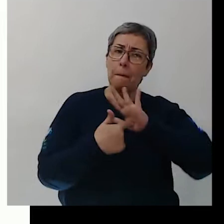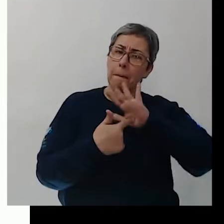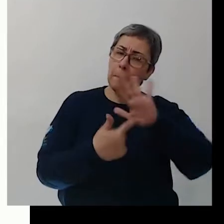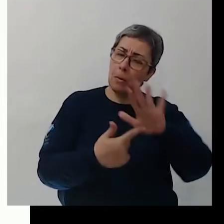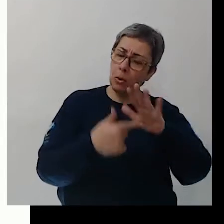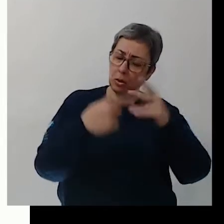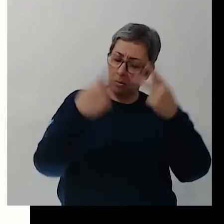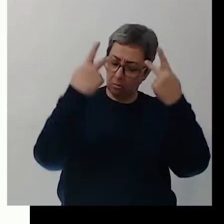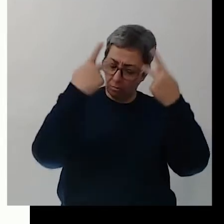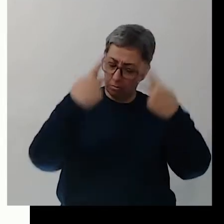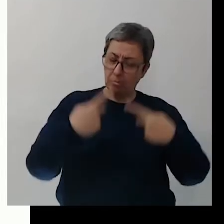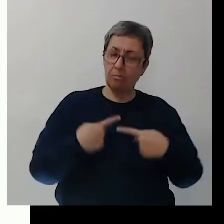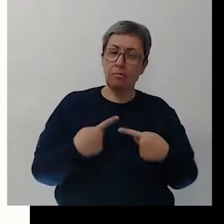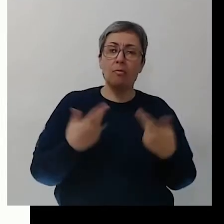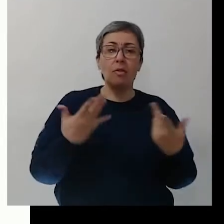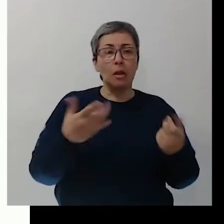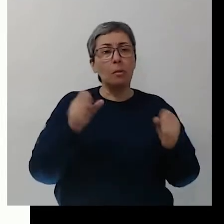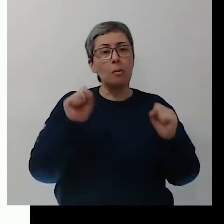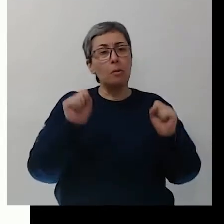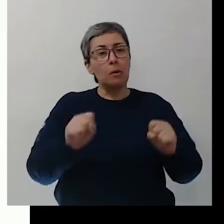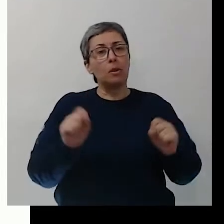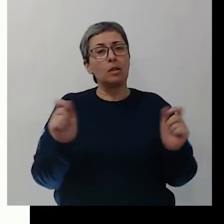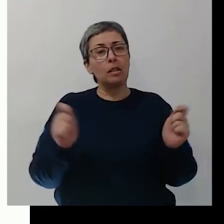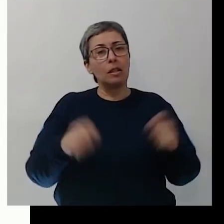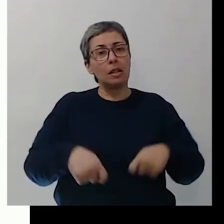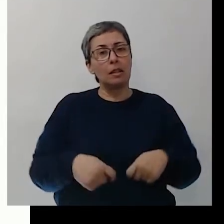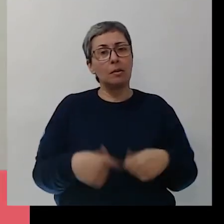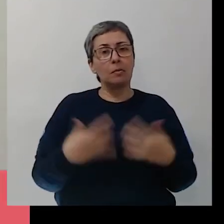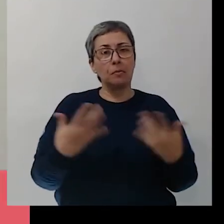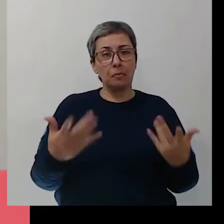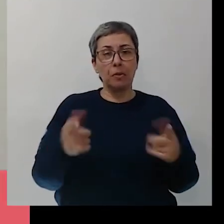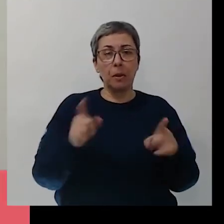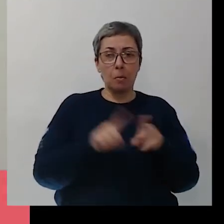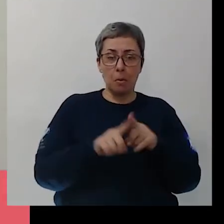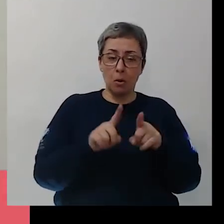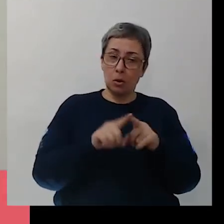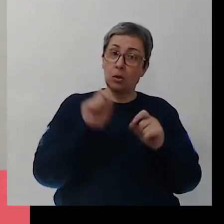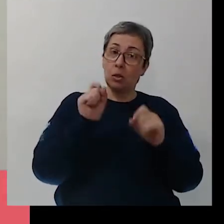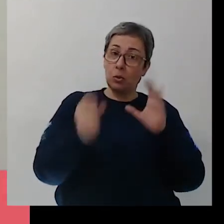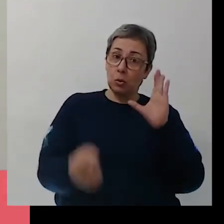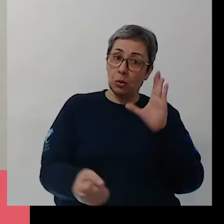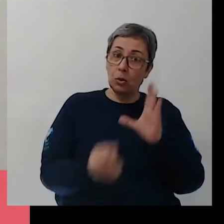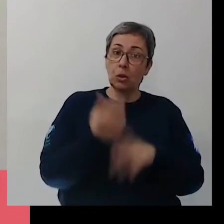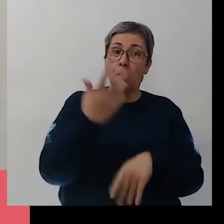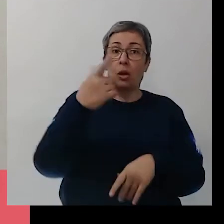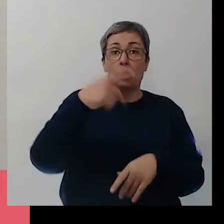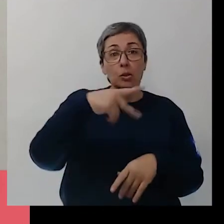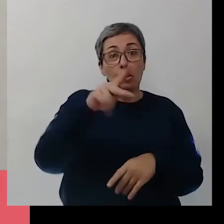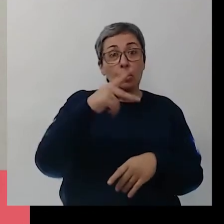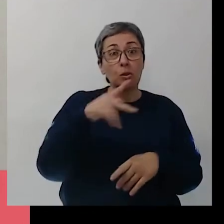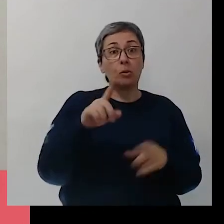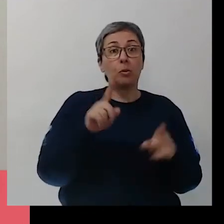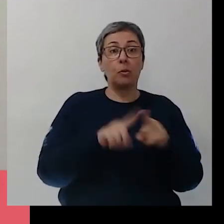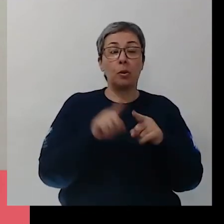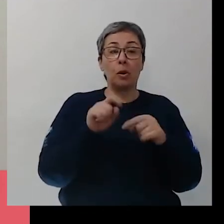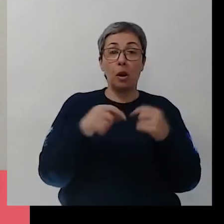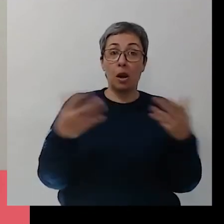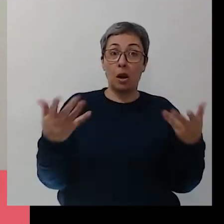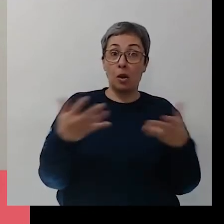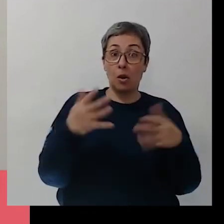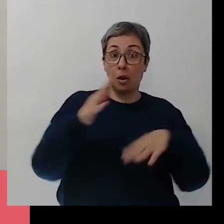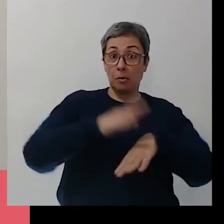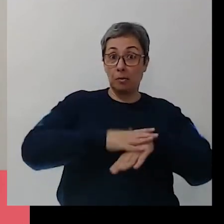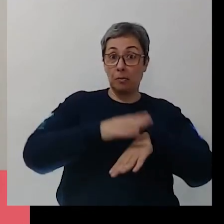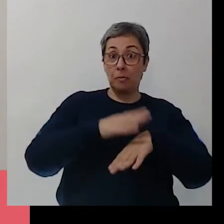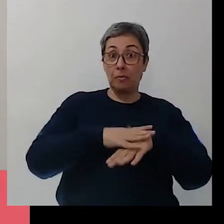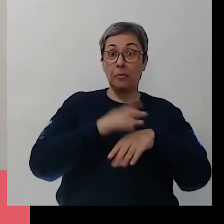Mostre a si mesmo que você é capaz. Você também pode criar o seu próprio acróstico. Agora chegou